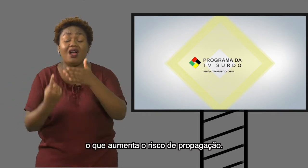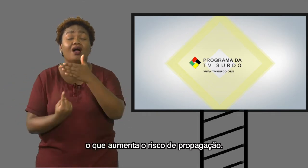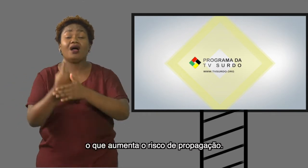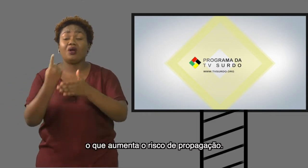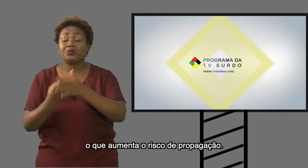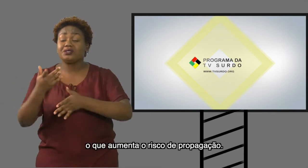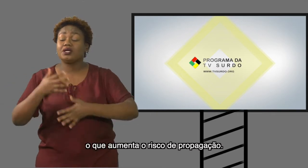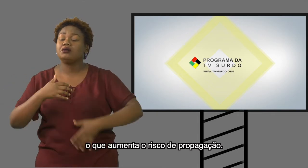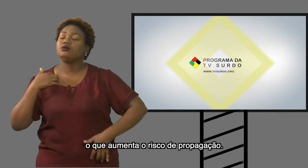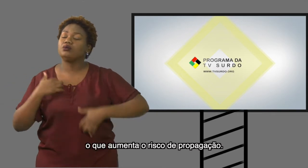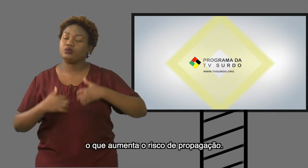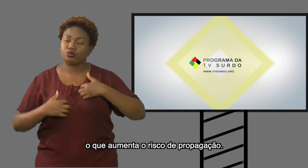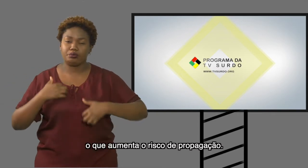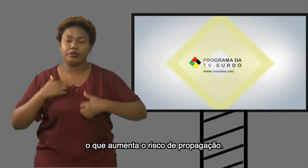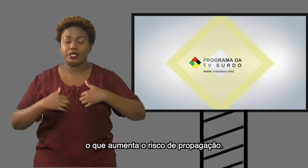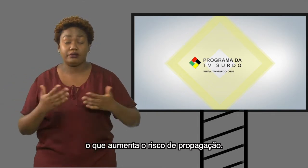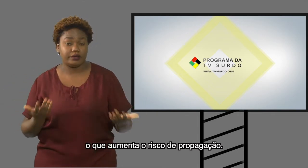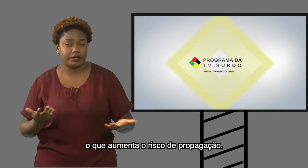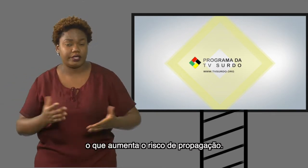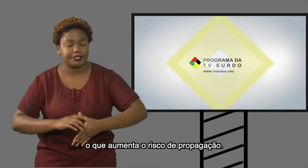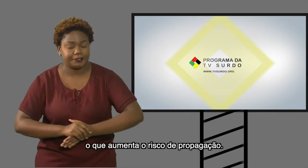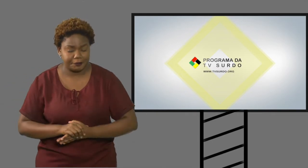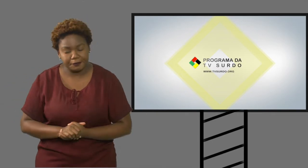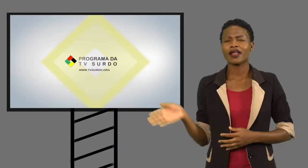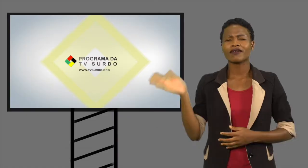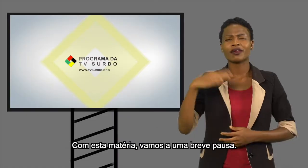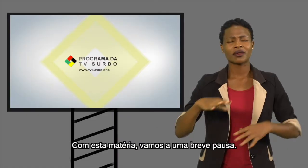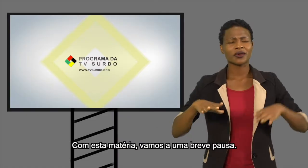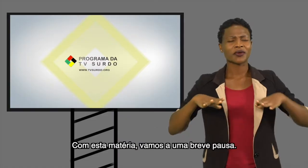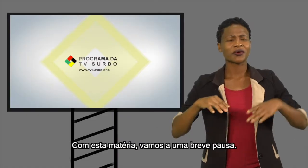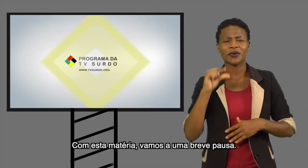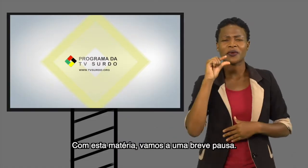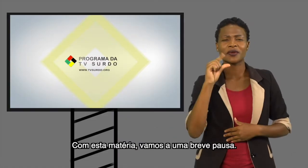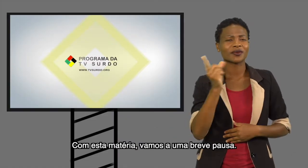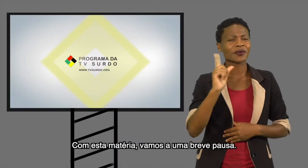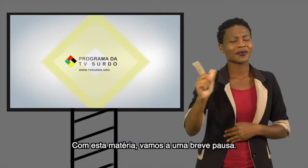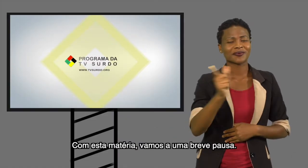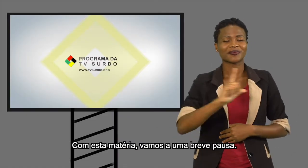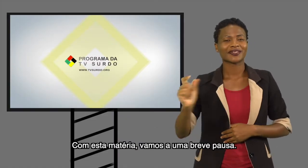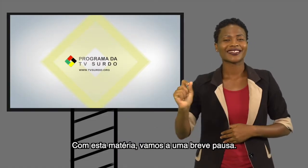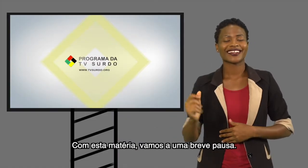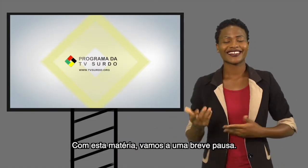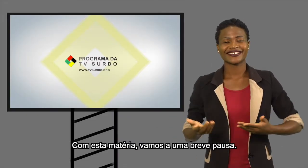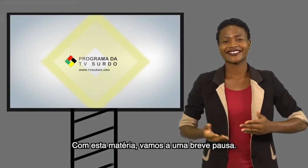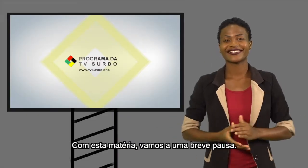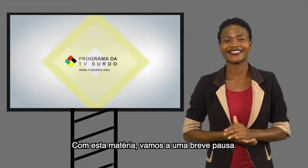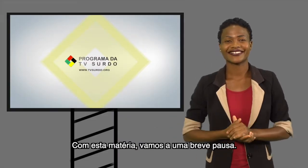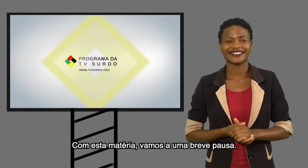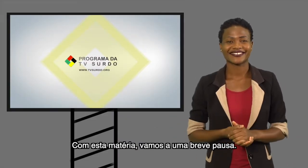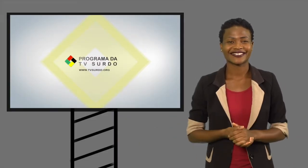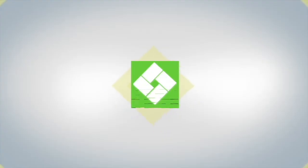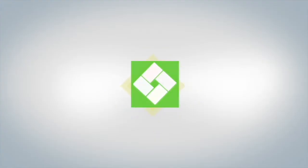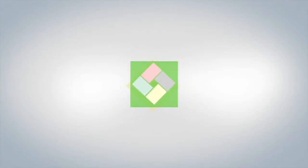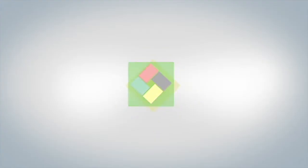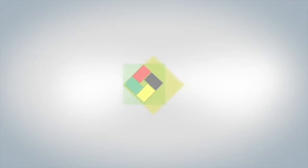o que aumenta o risco de propagação. Com esta matéria, vamos a uma breve pausa.